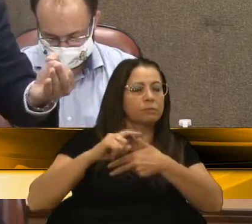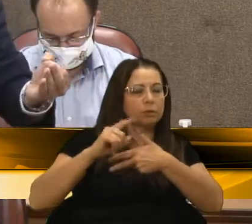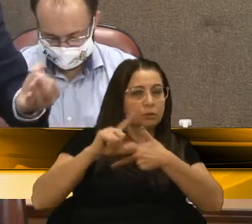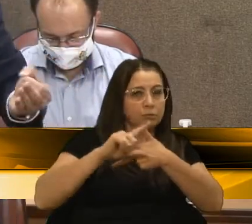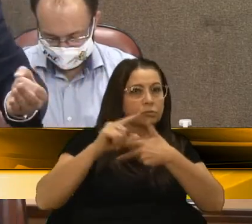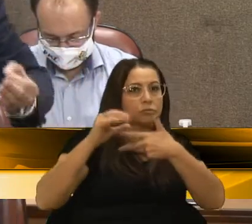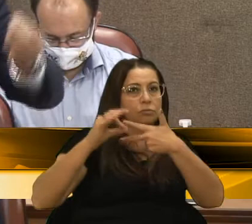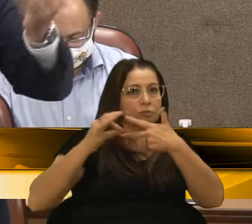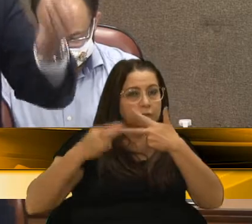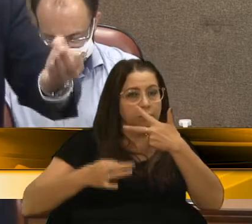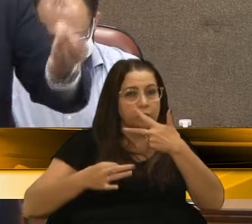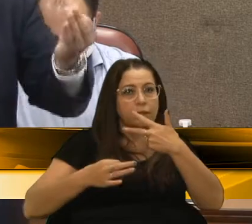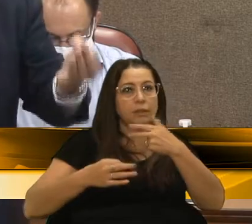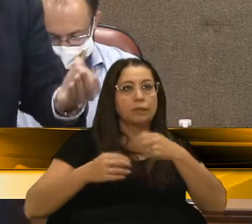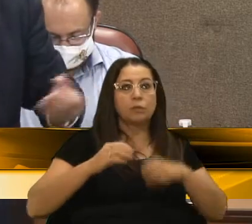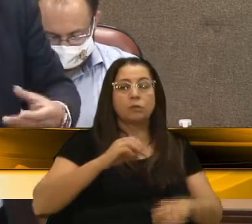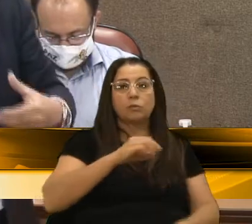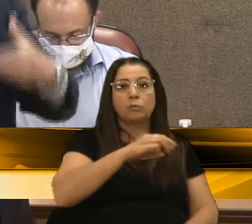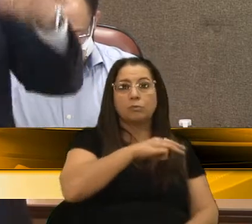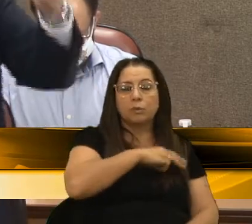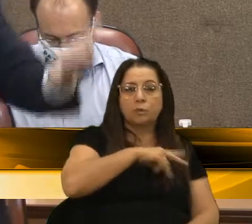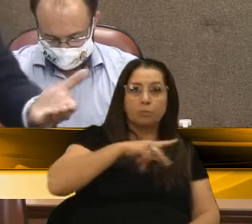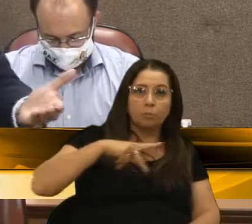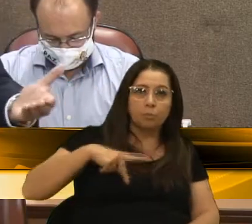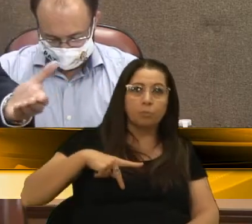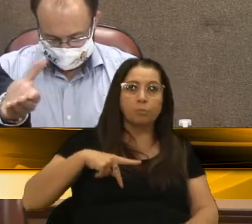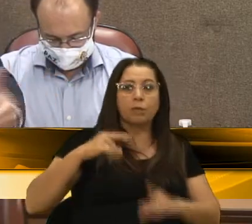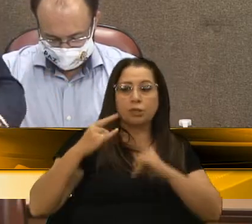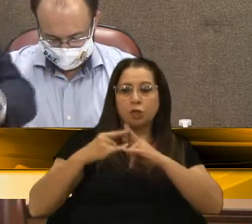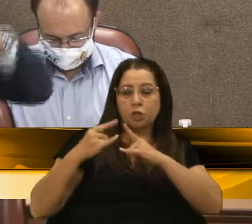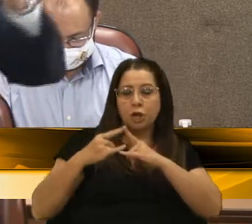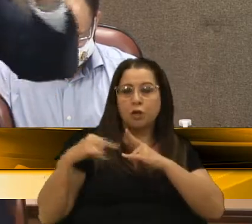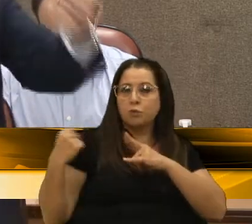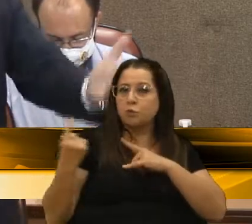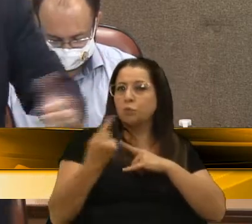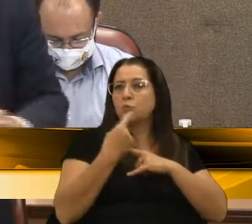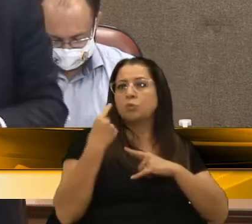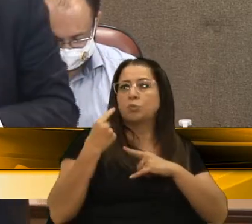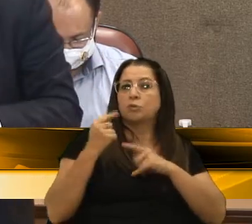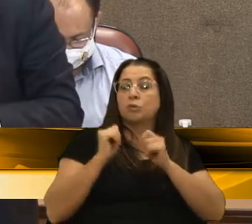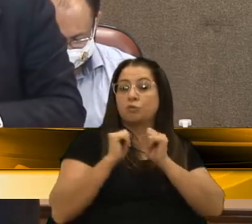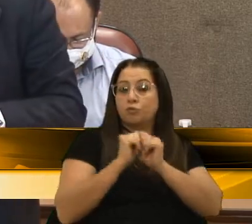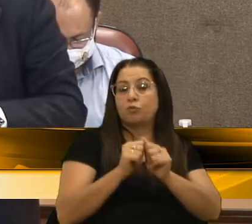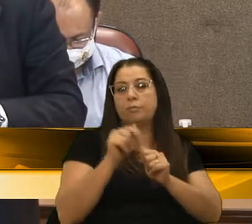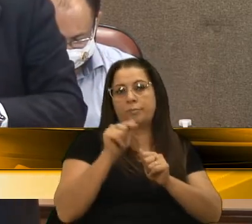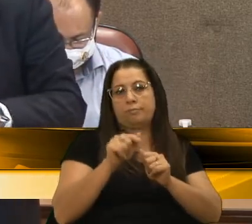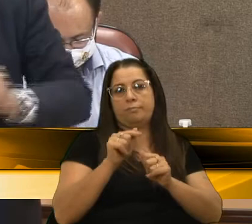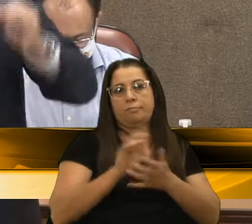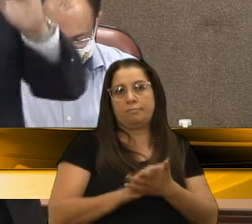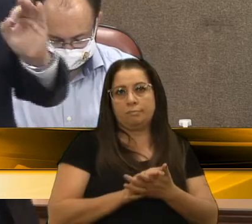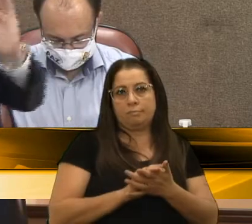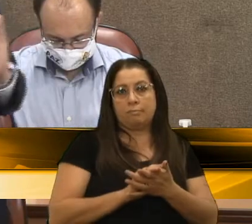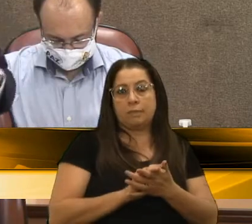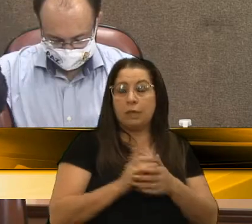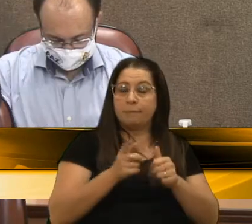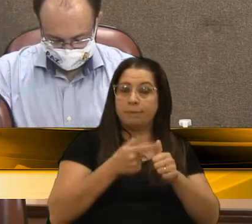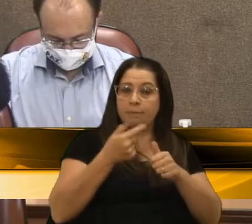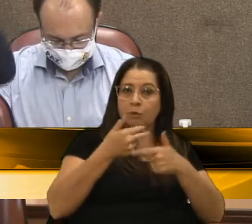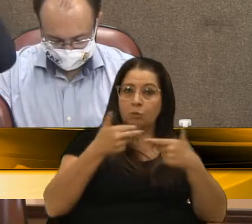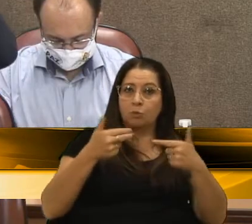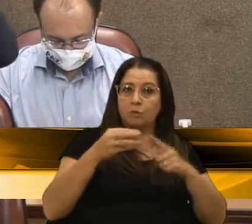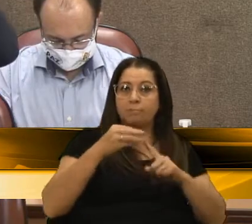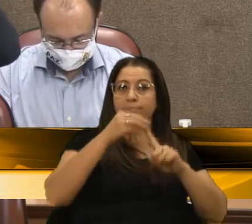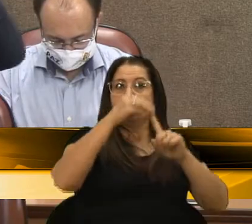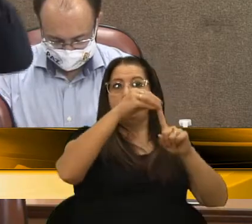Público, entidades e órgãos que são afetas à questão jurídica do nosso município. Então, a primeira coisa que